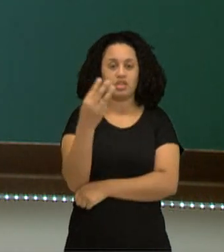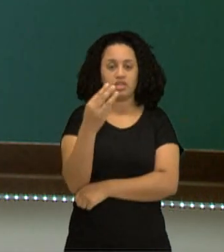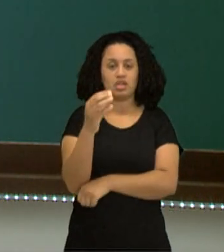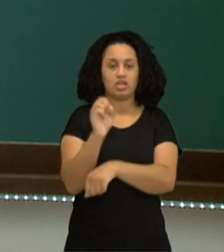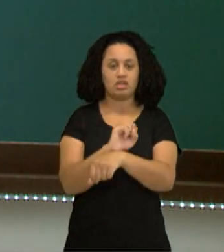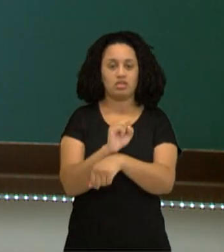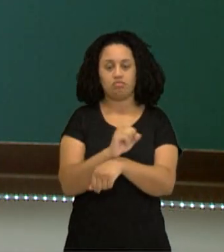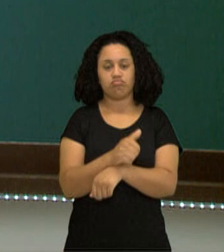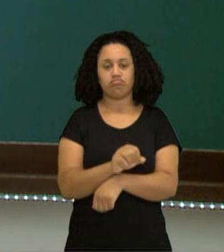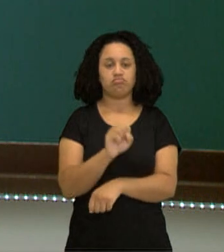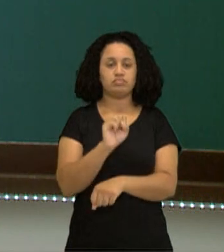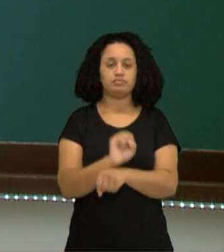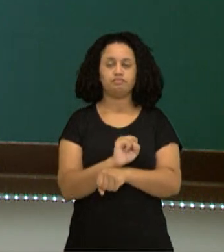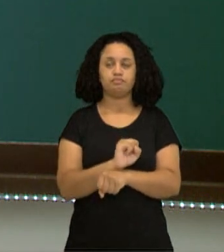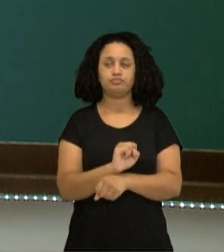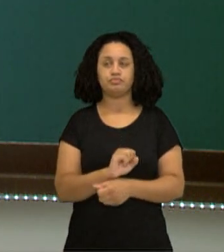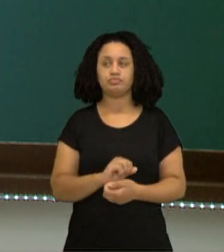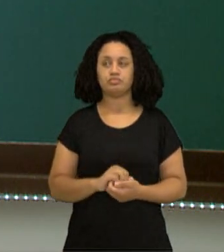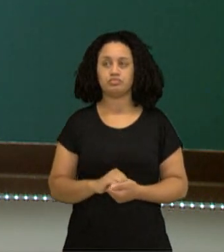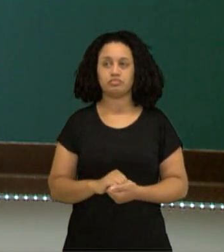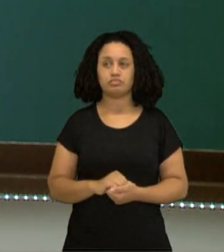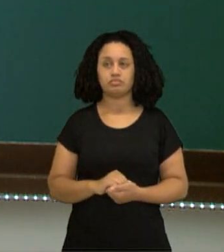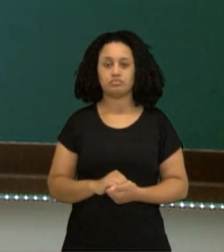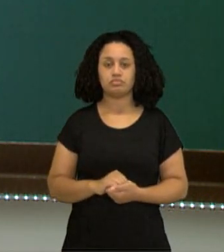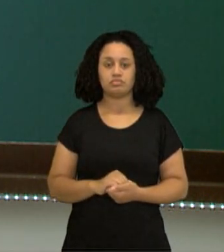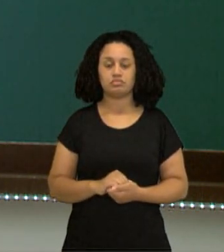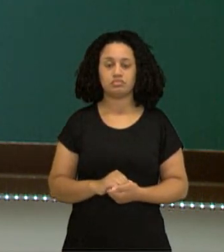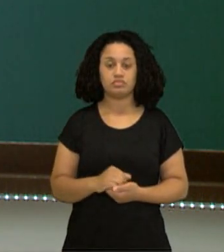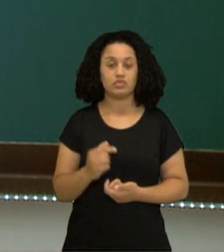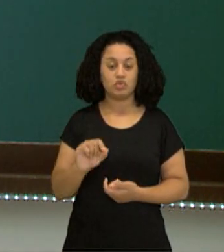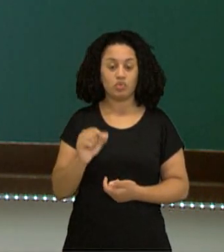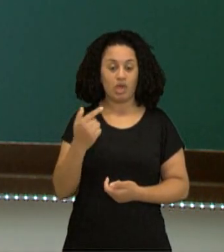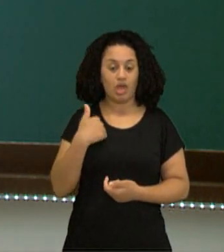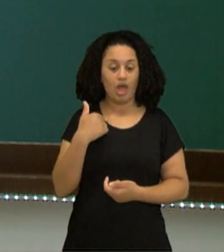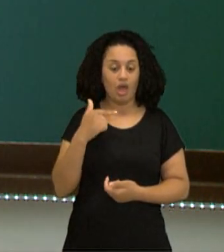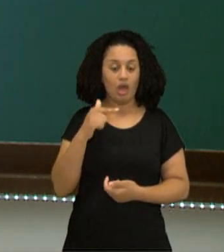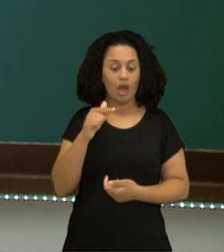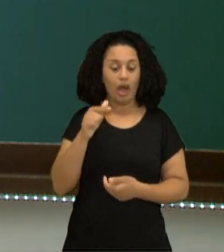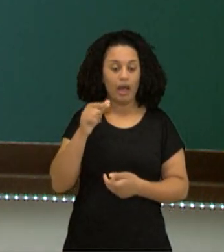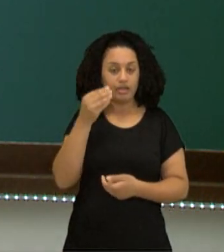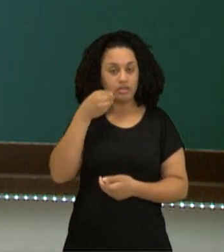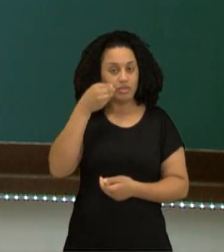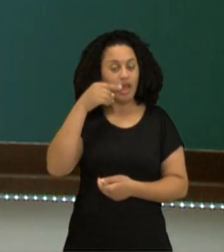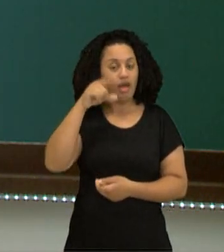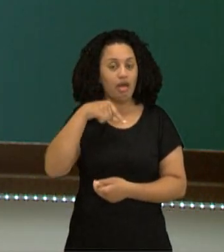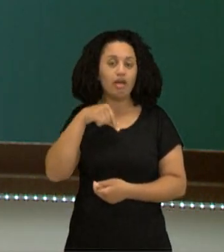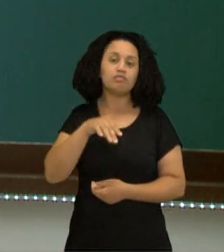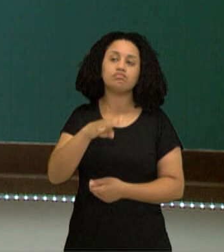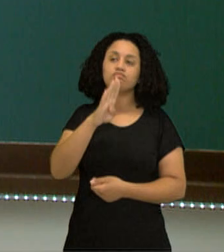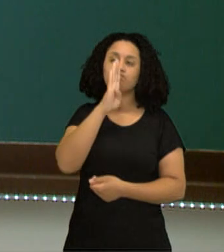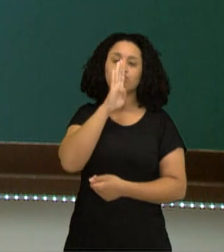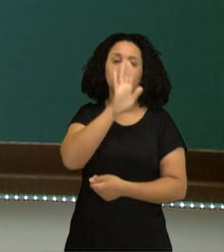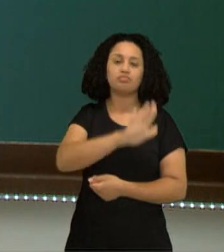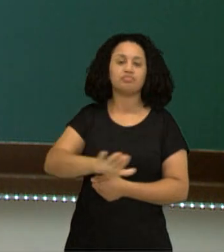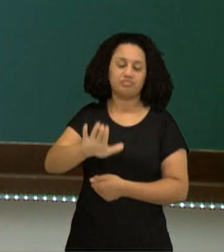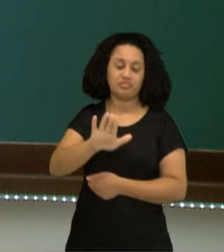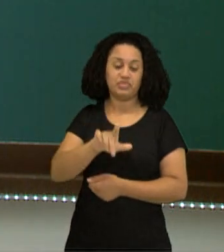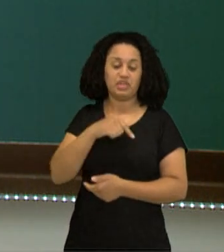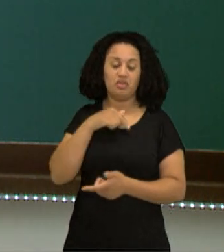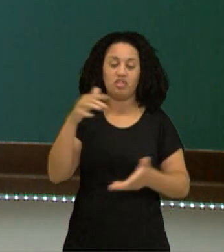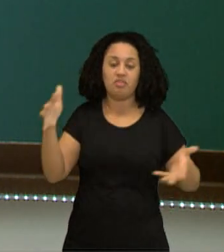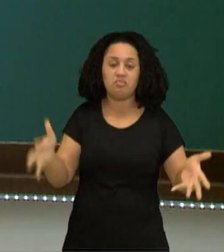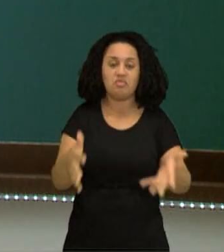tocar absolutamente nada. O som é o próprio silêncio. John Cage estimula o público